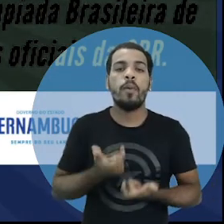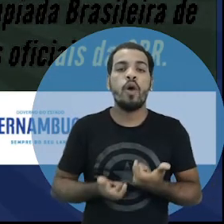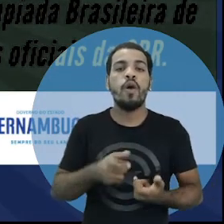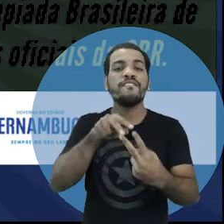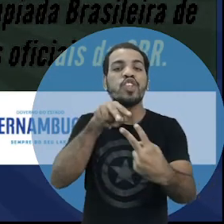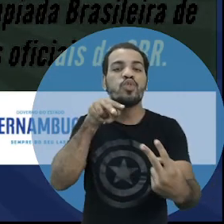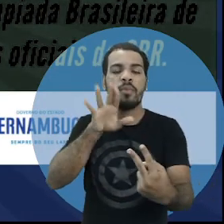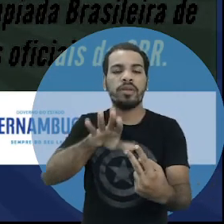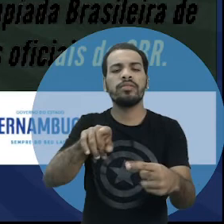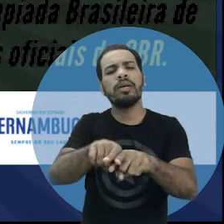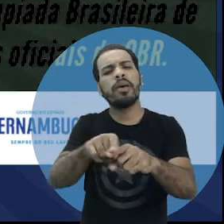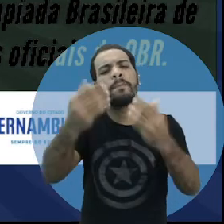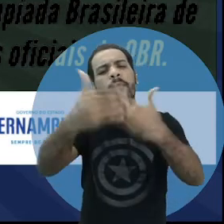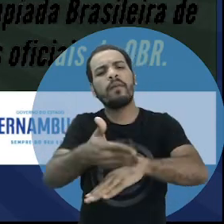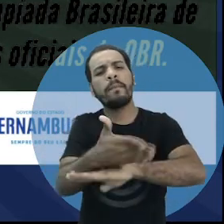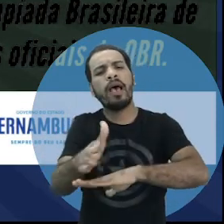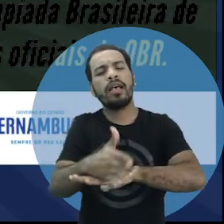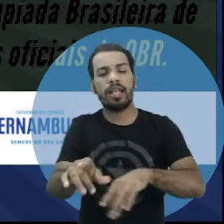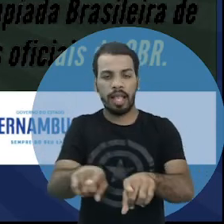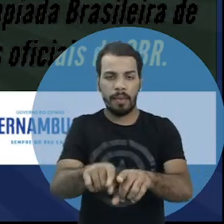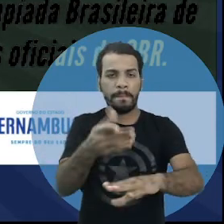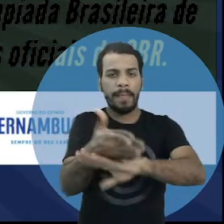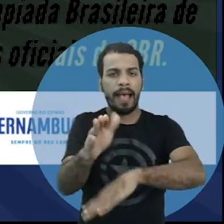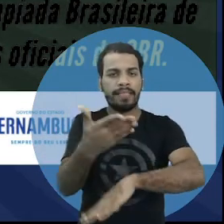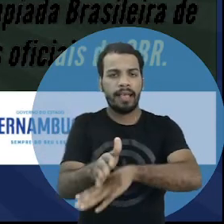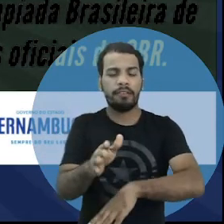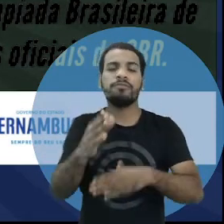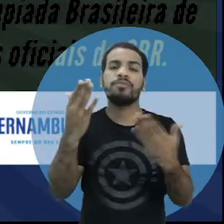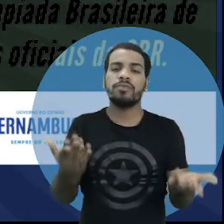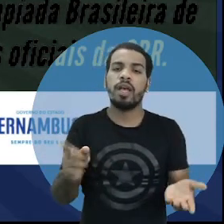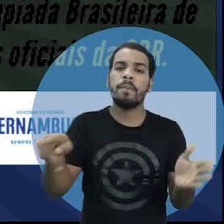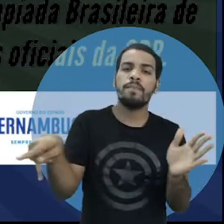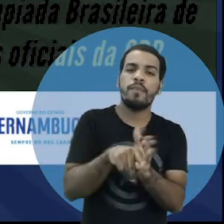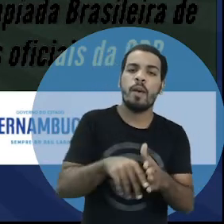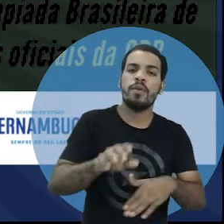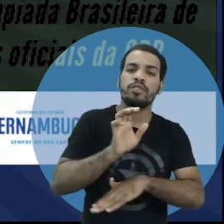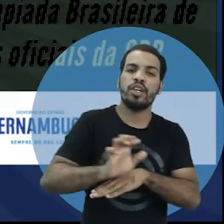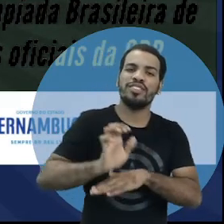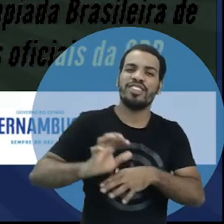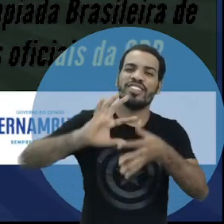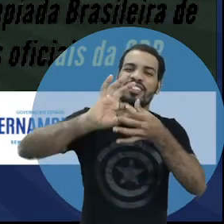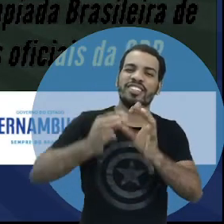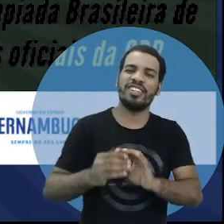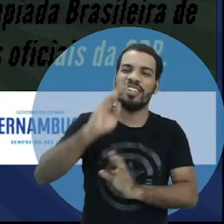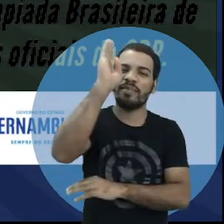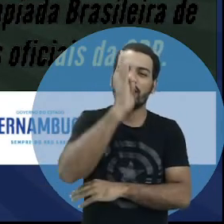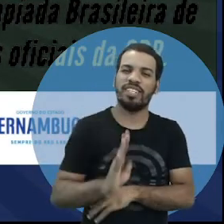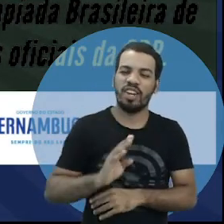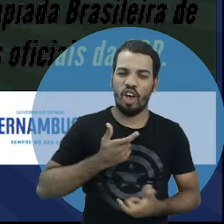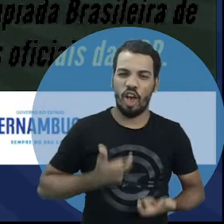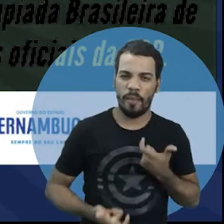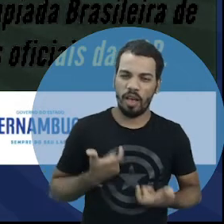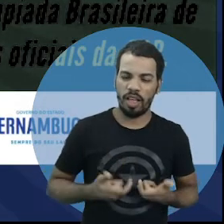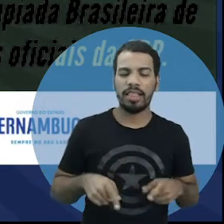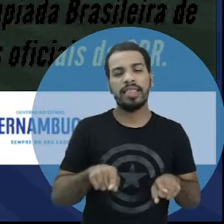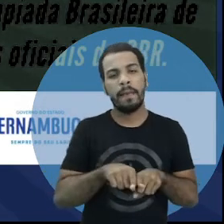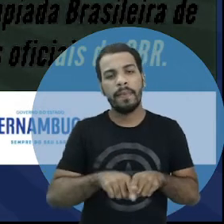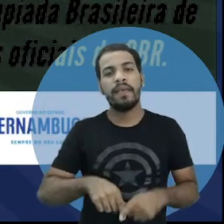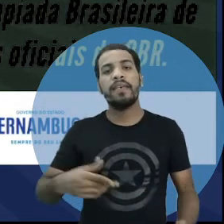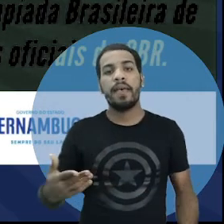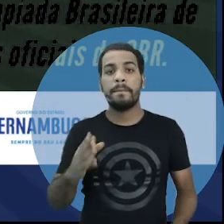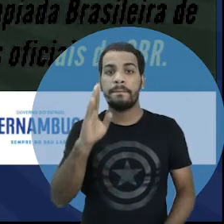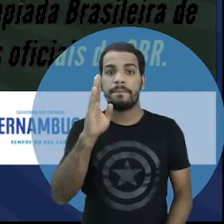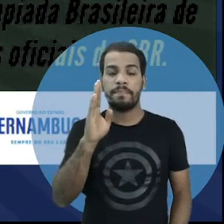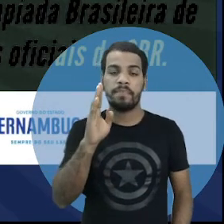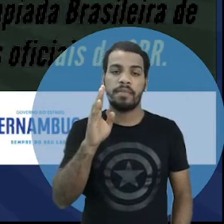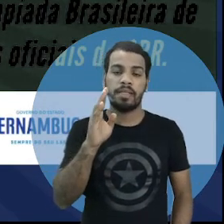prática. Entra aí a parte totalmente estadual da Olimpíada Brasileira de Robótica e a nível também